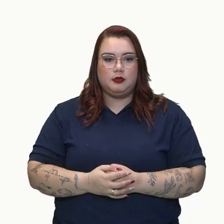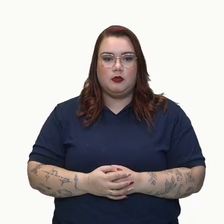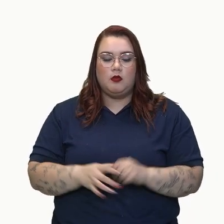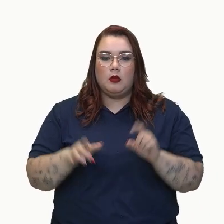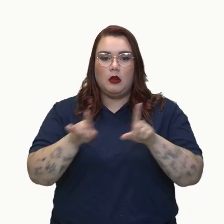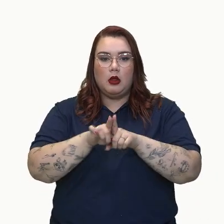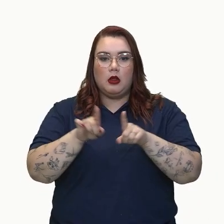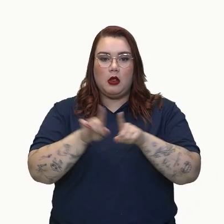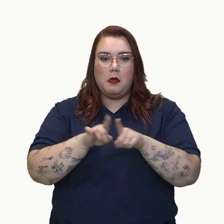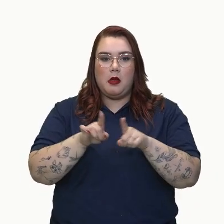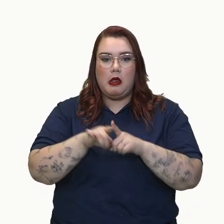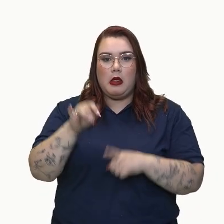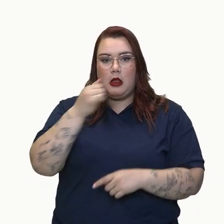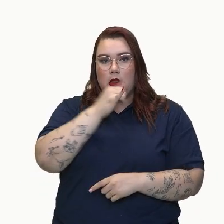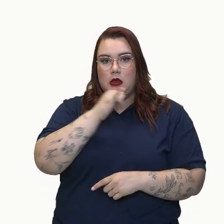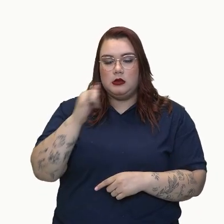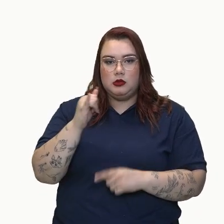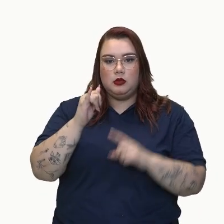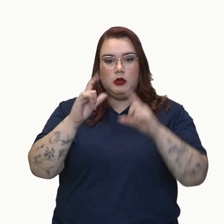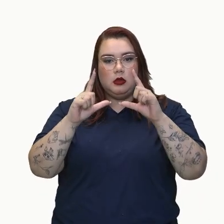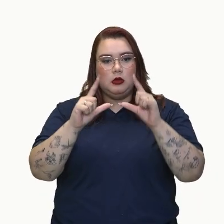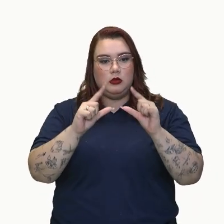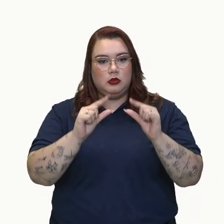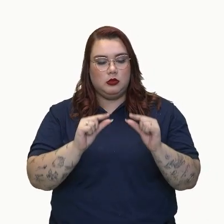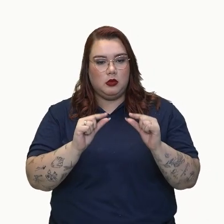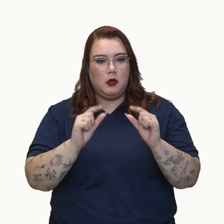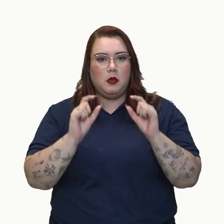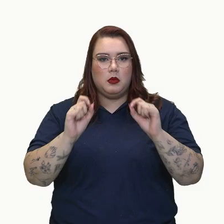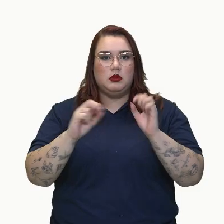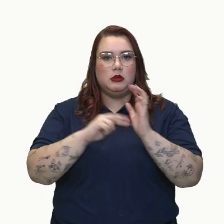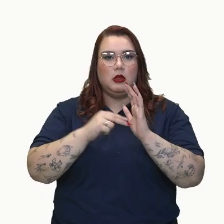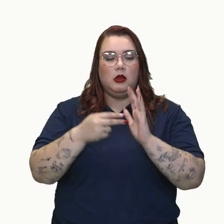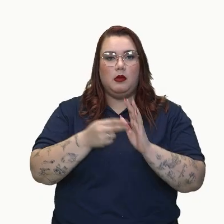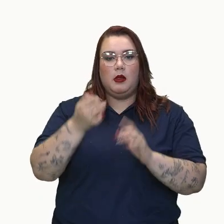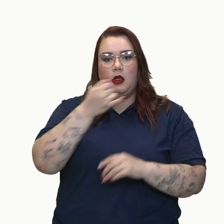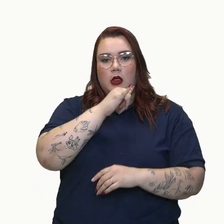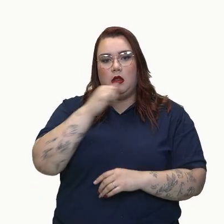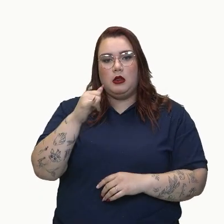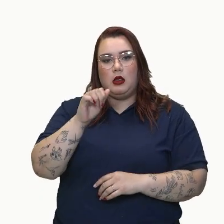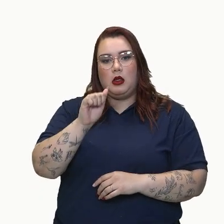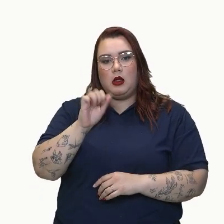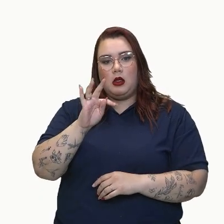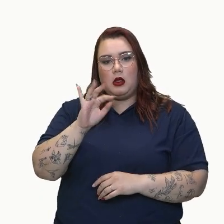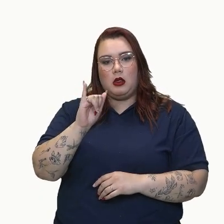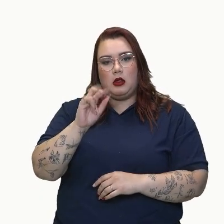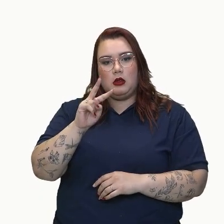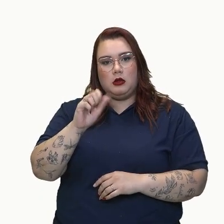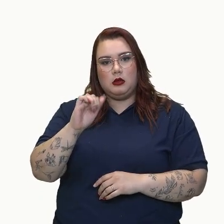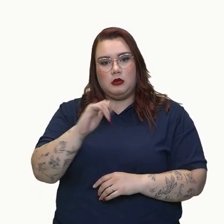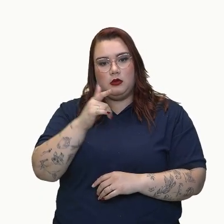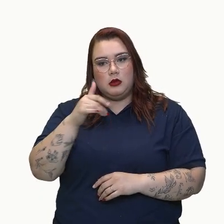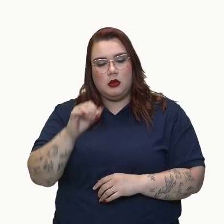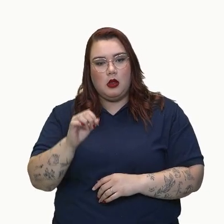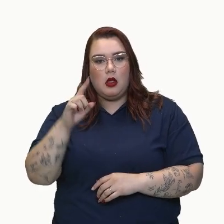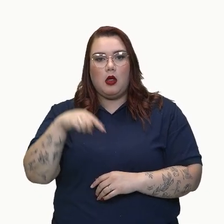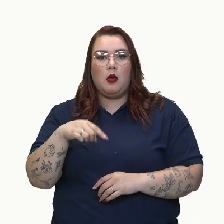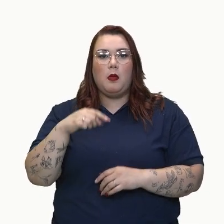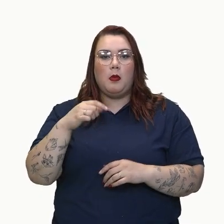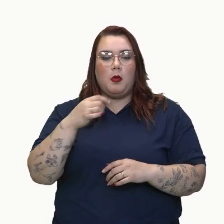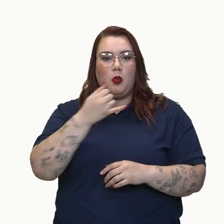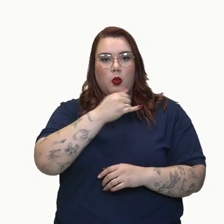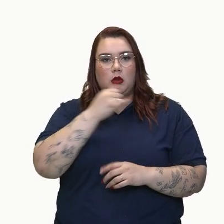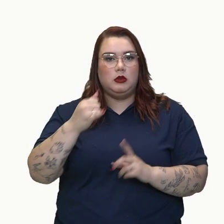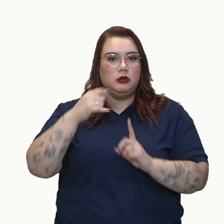Elas reduzem a energia de ativação. O que é energia de ativação? A energia necessária para que uma reação ocorra. Você já deve ter